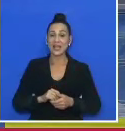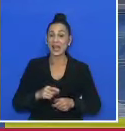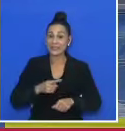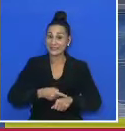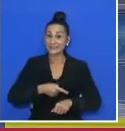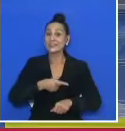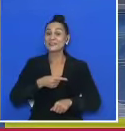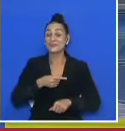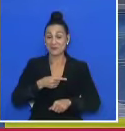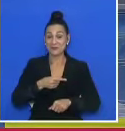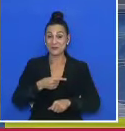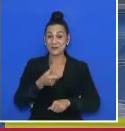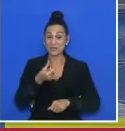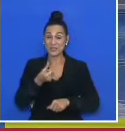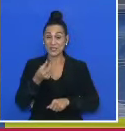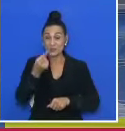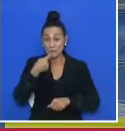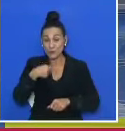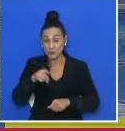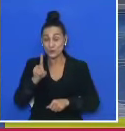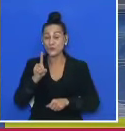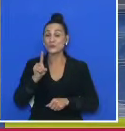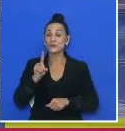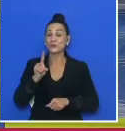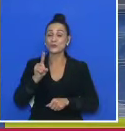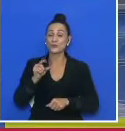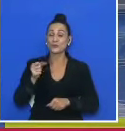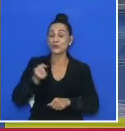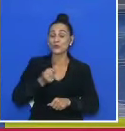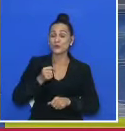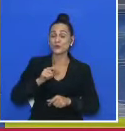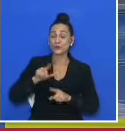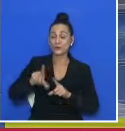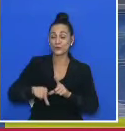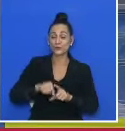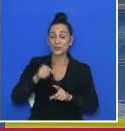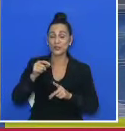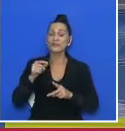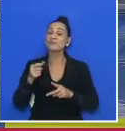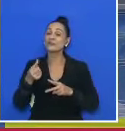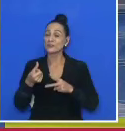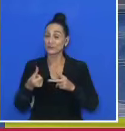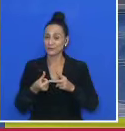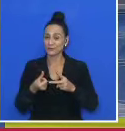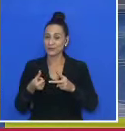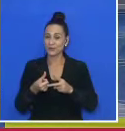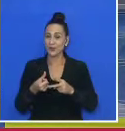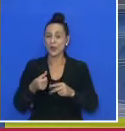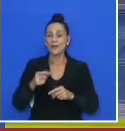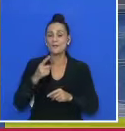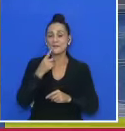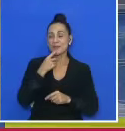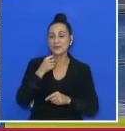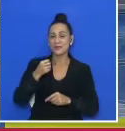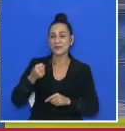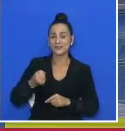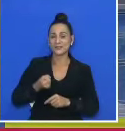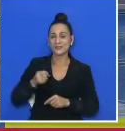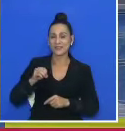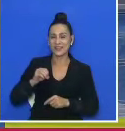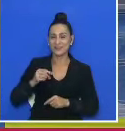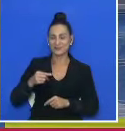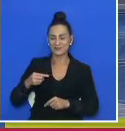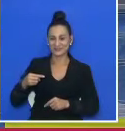E agora, o sexto e último número do segundo sorteio da dupla Sena. Bola vermelha, 01.